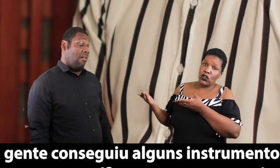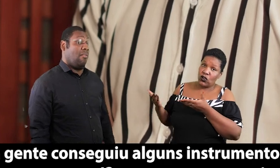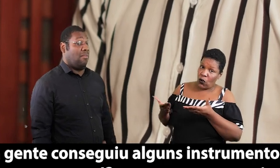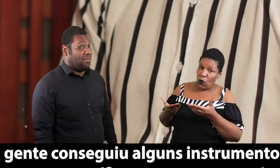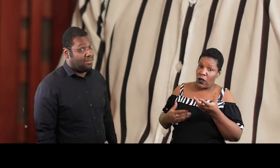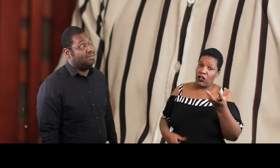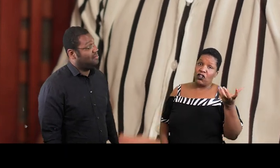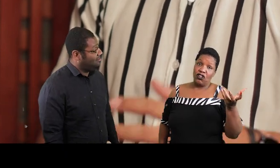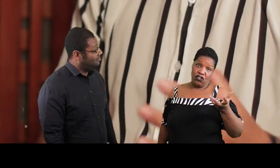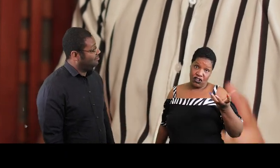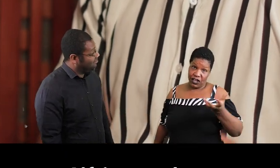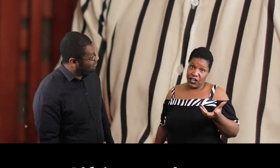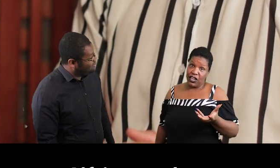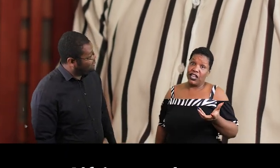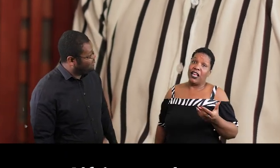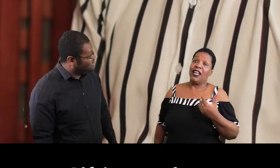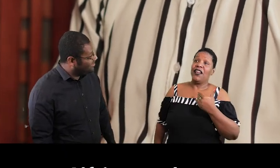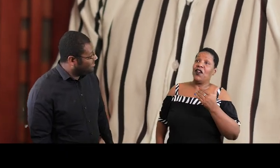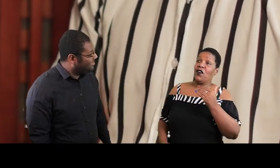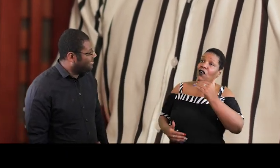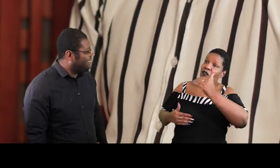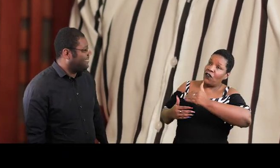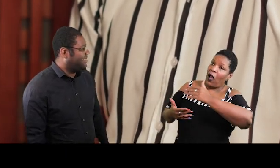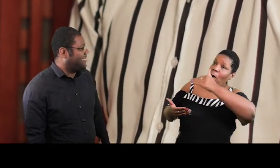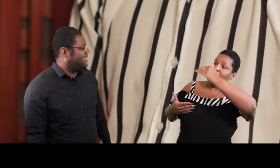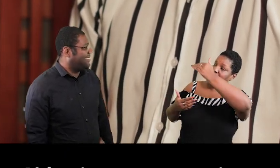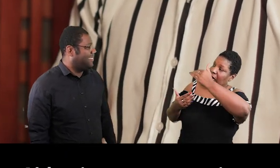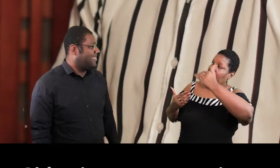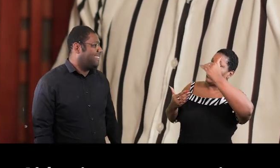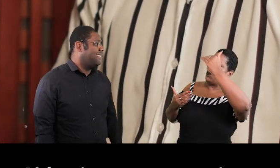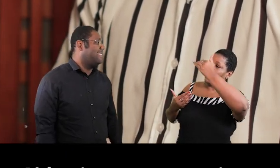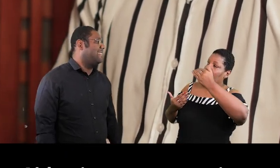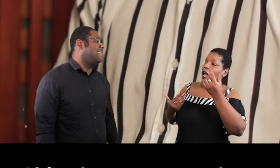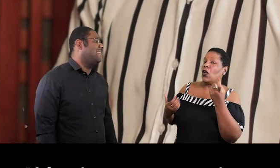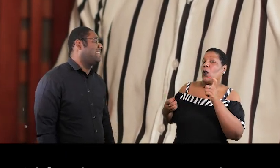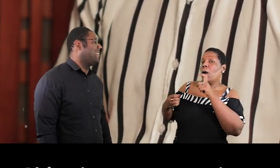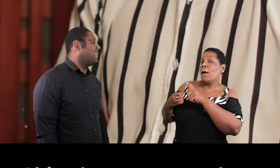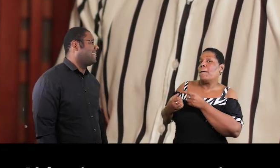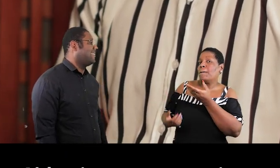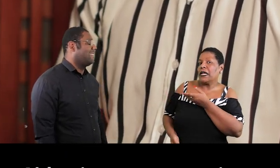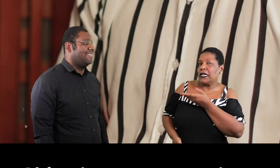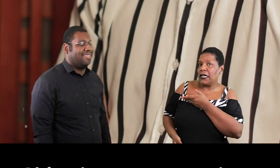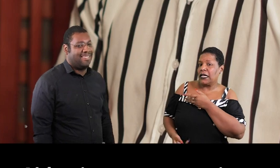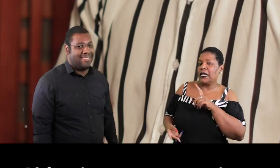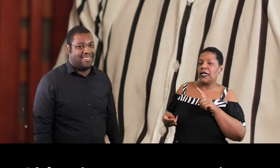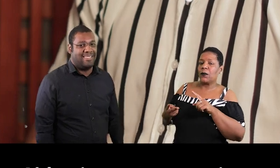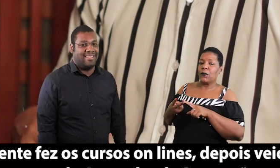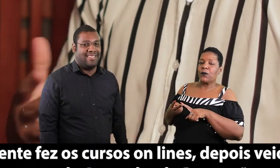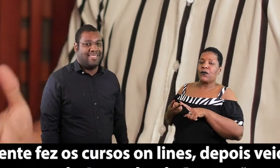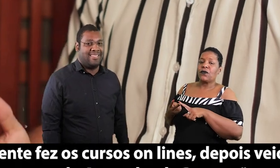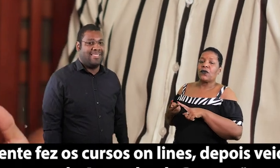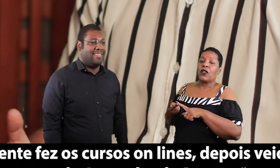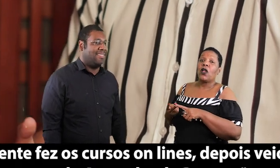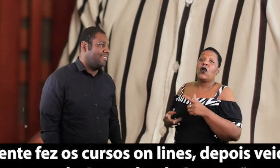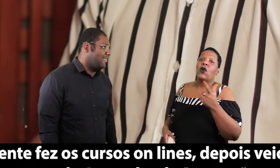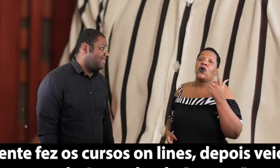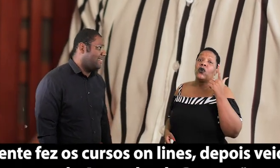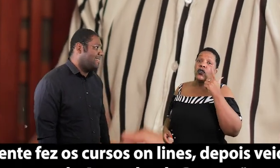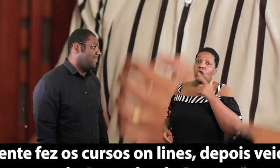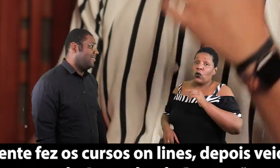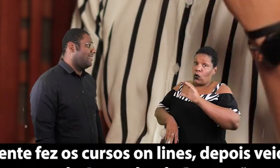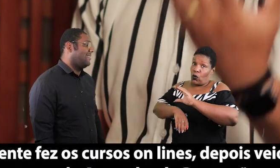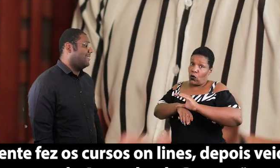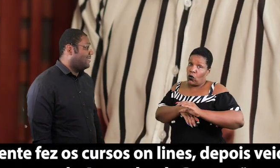gente queria. Aí foi crescendo. Aí depois a gente conseguiu... A gente fez os cursos